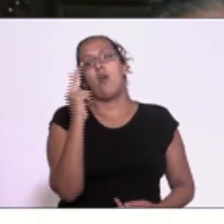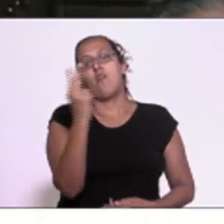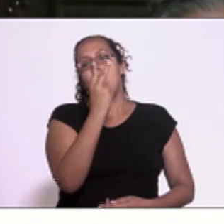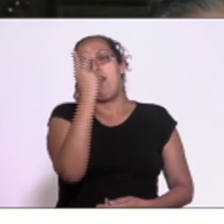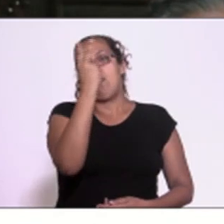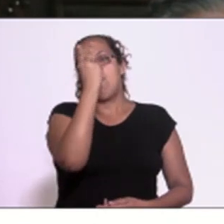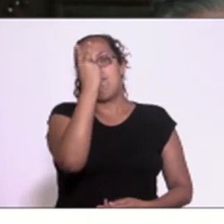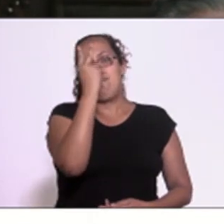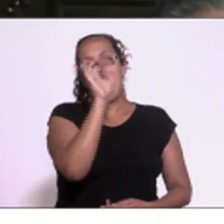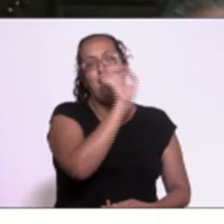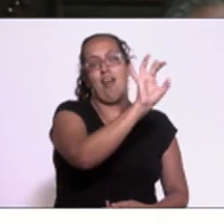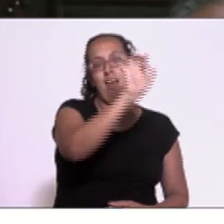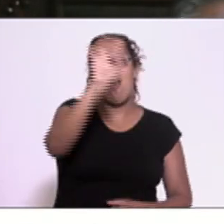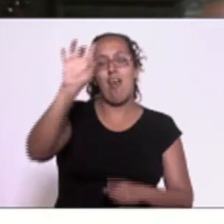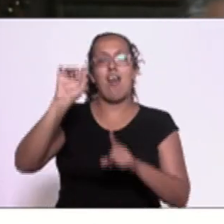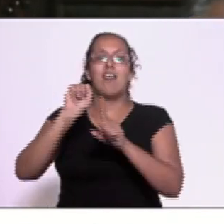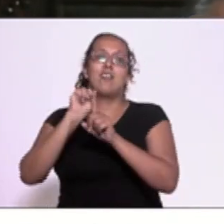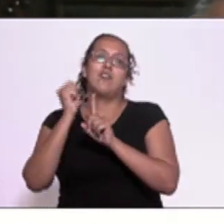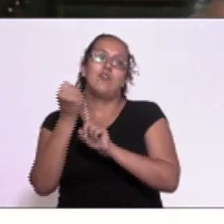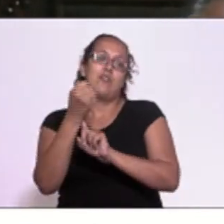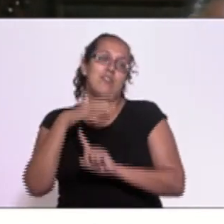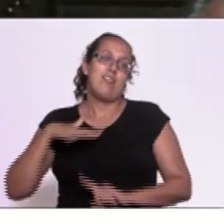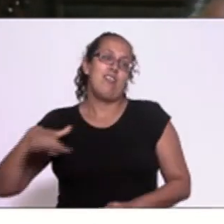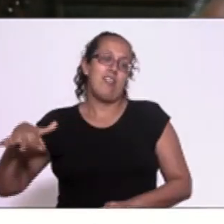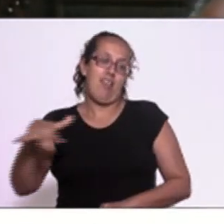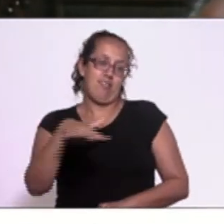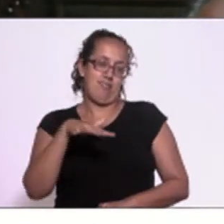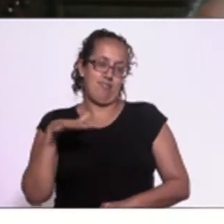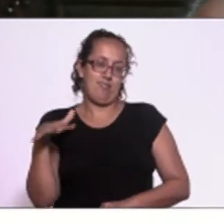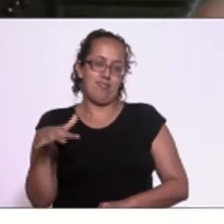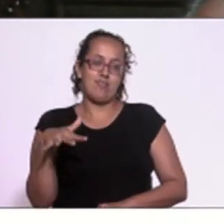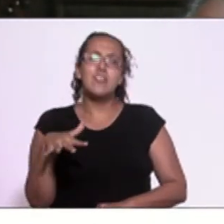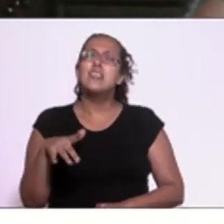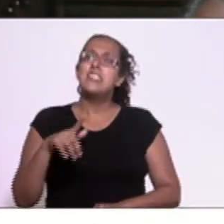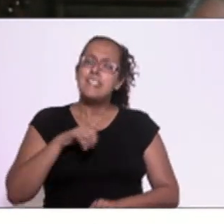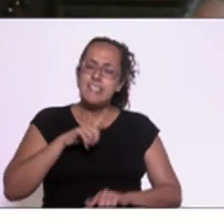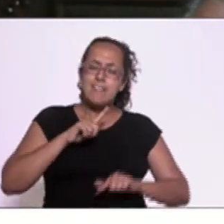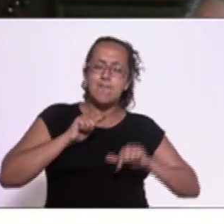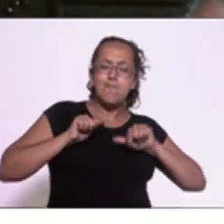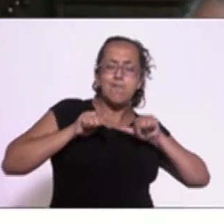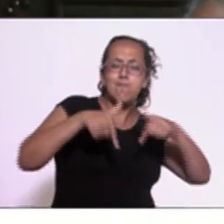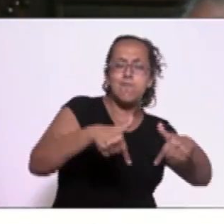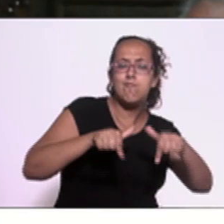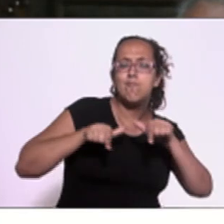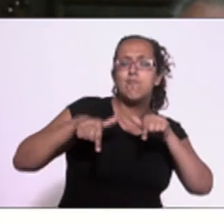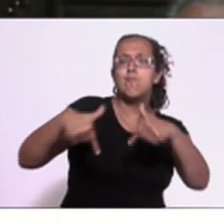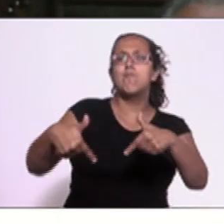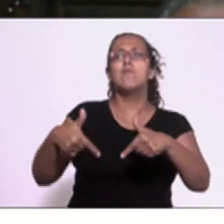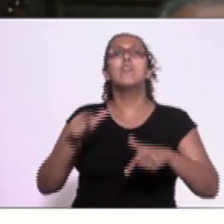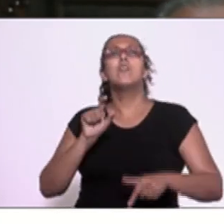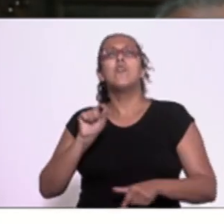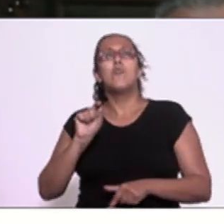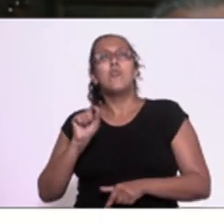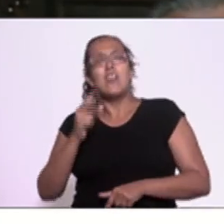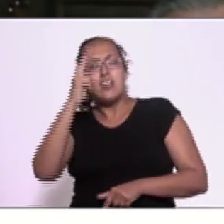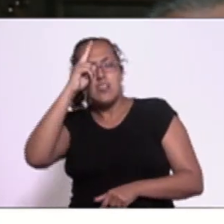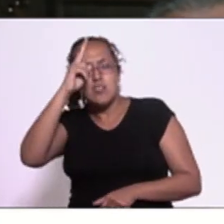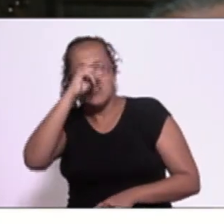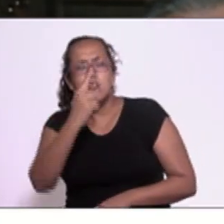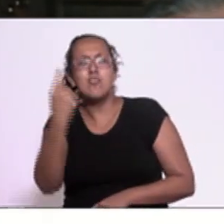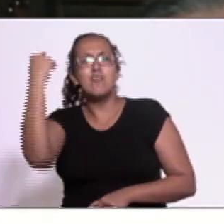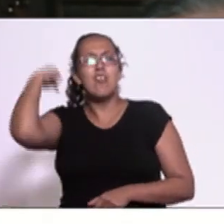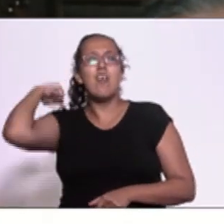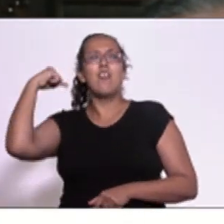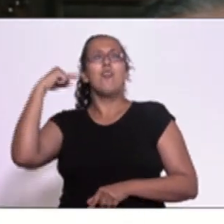individuais, mesmo quando legítimos. Combatiam as práticas do patrimonialismo, do clientelismo, do